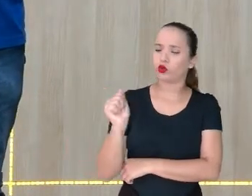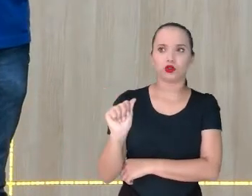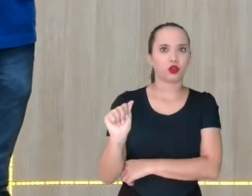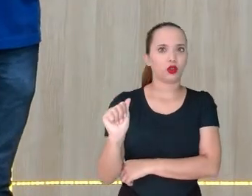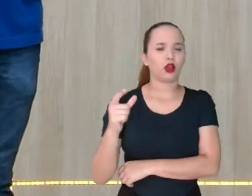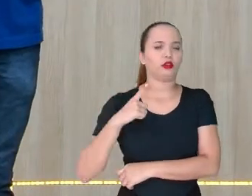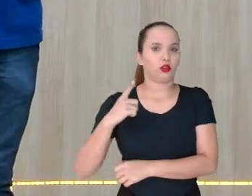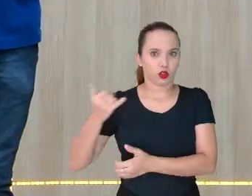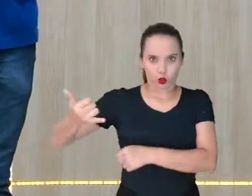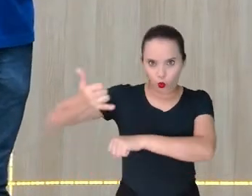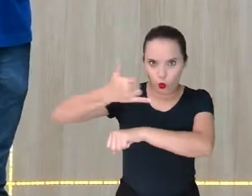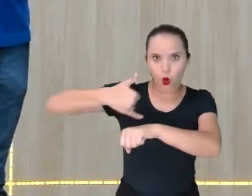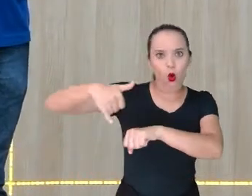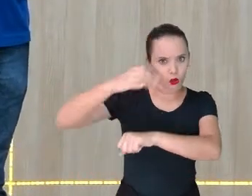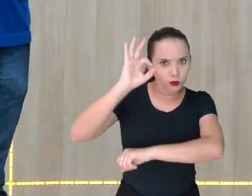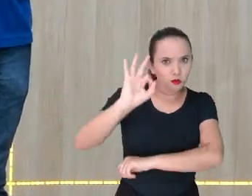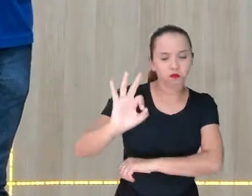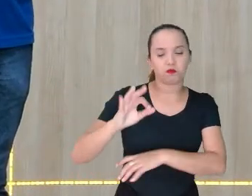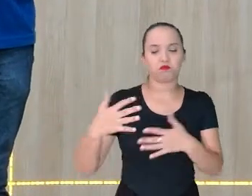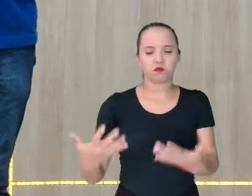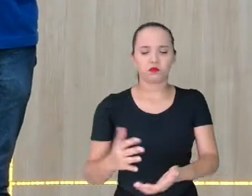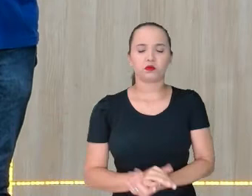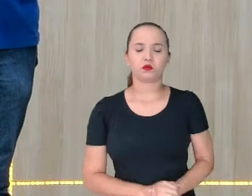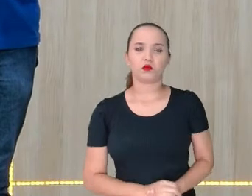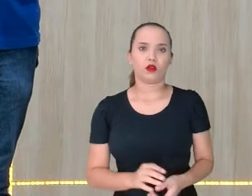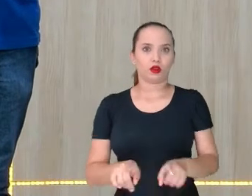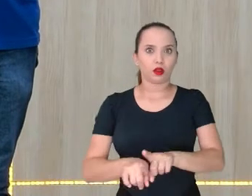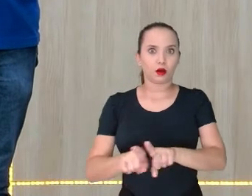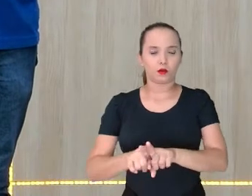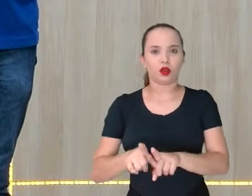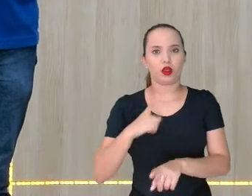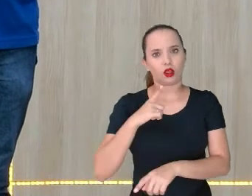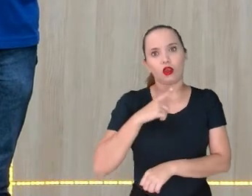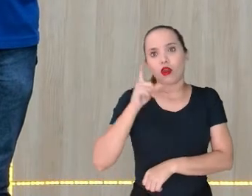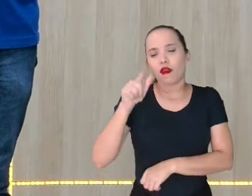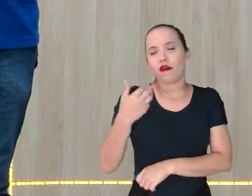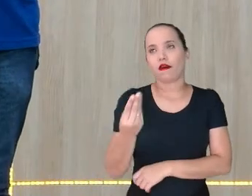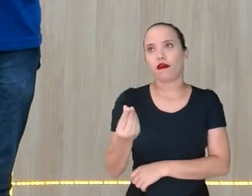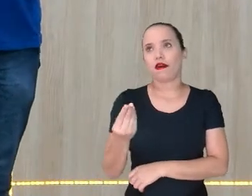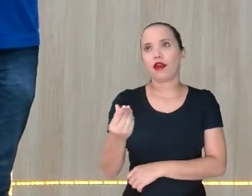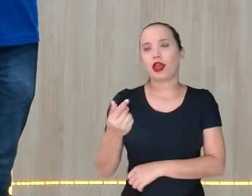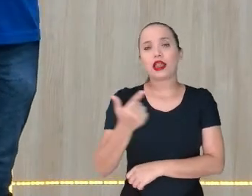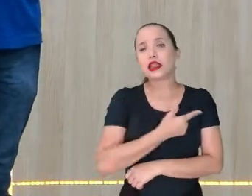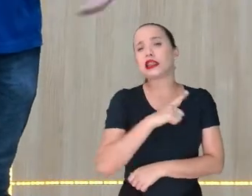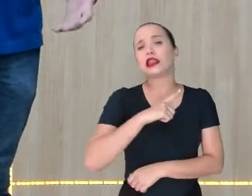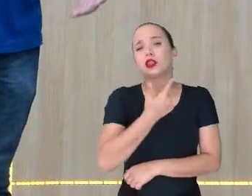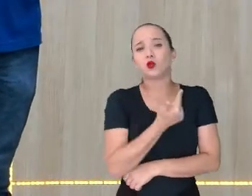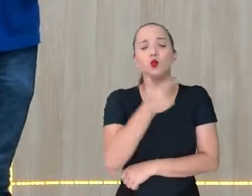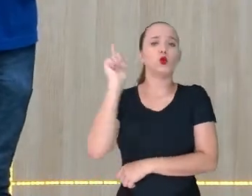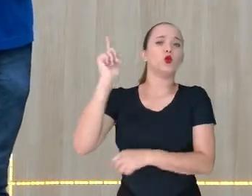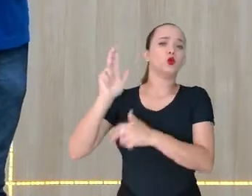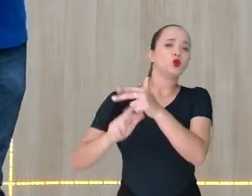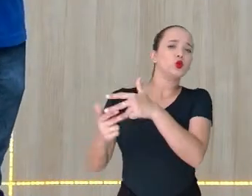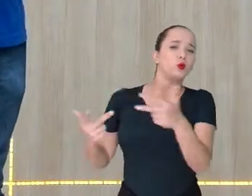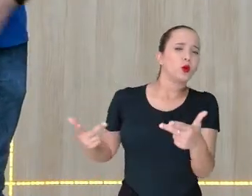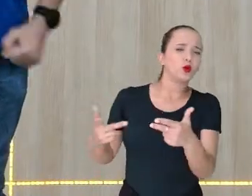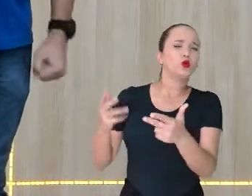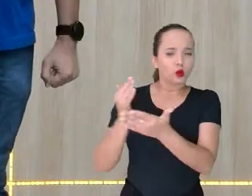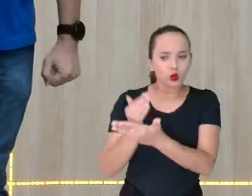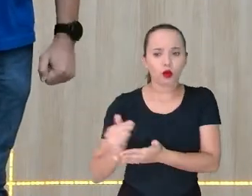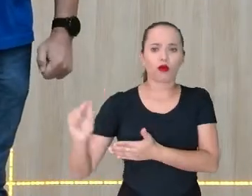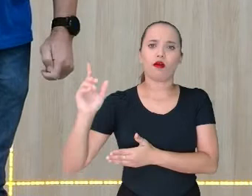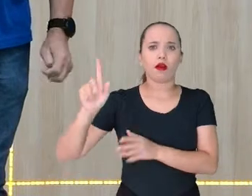de soja que a gente, né, consome, o óleo de soja é muito, mas quantos outros produtos são feitos a partir da